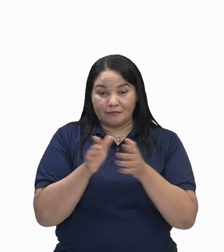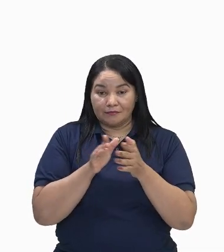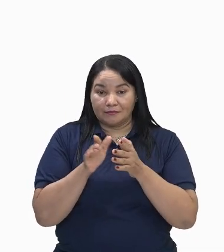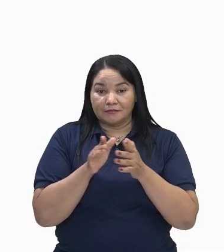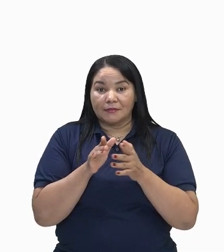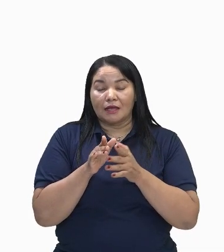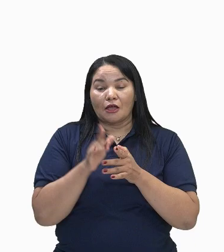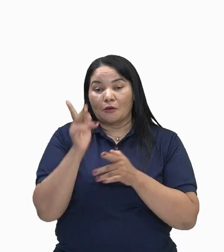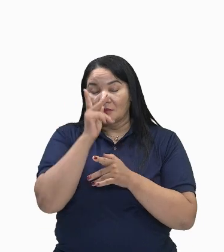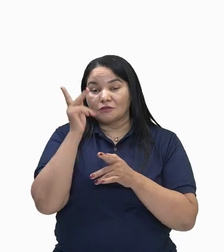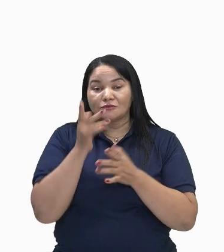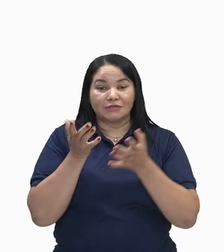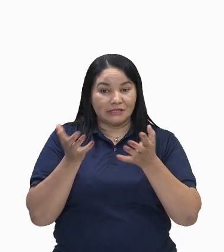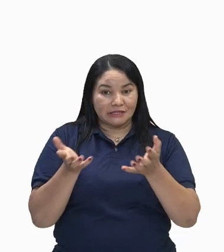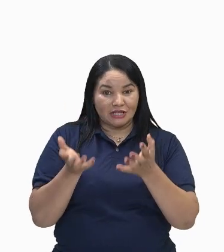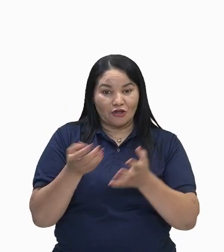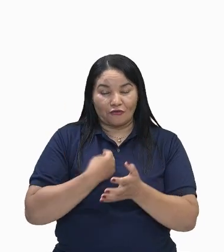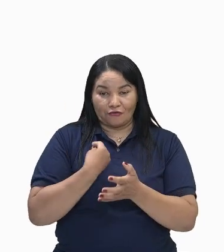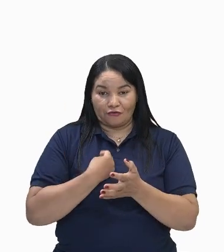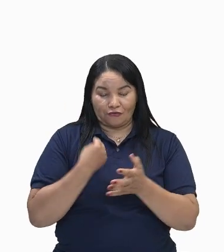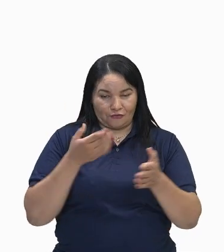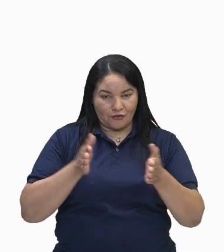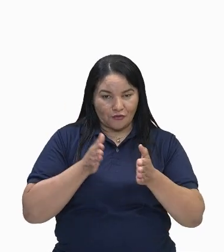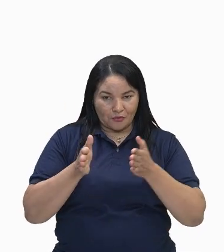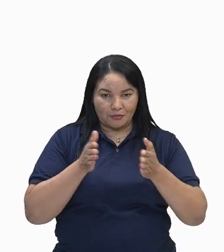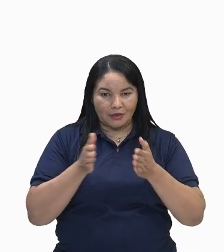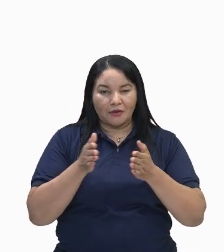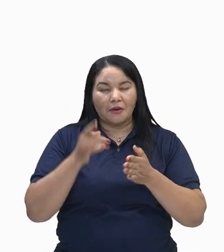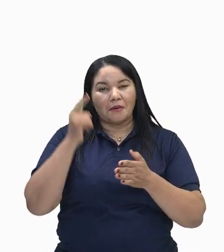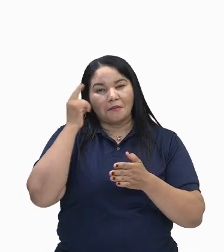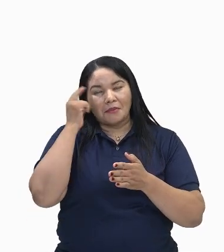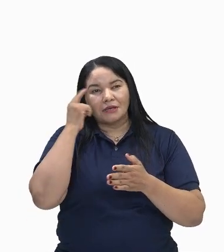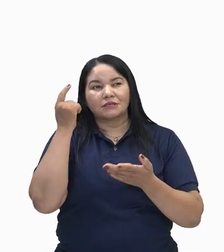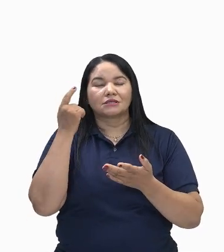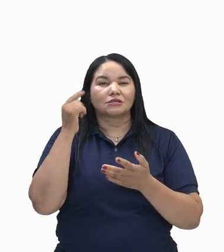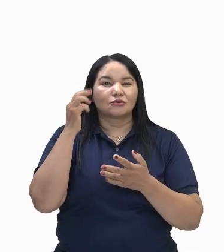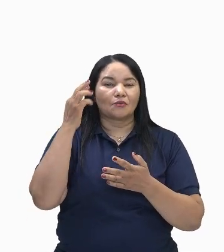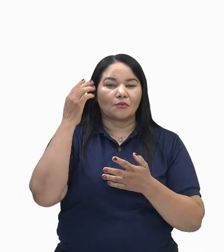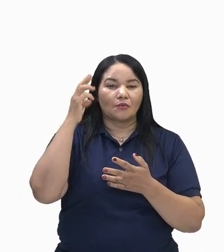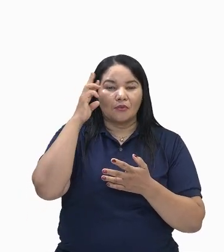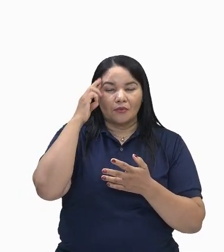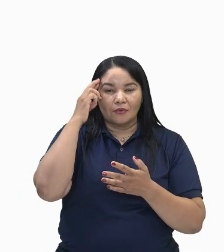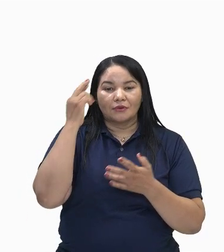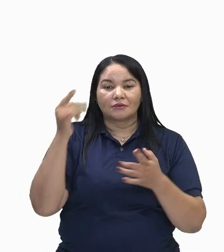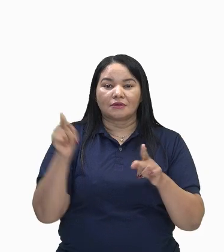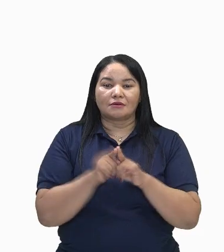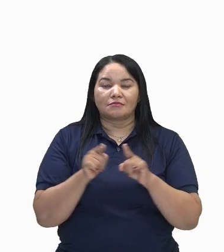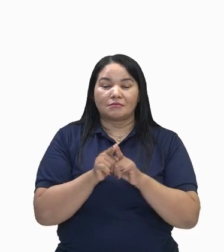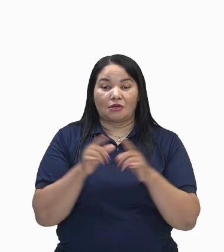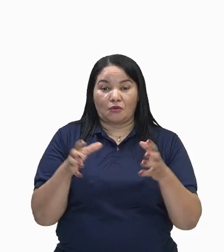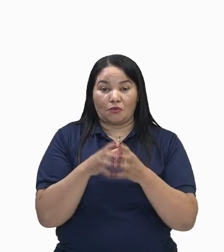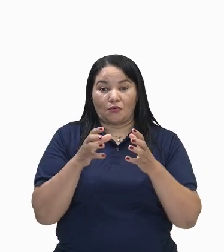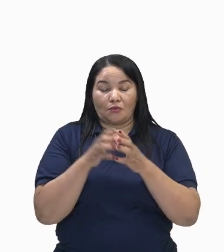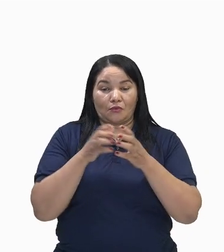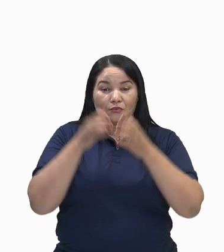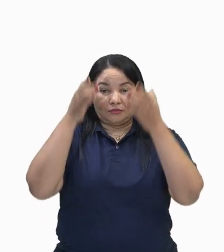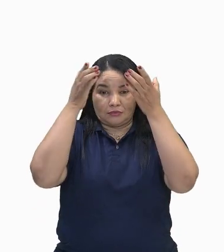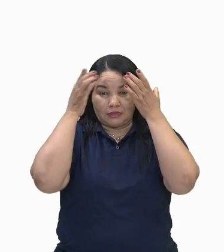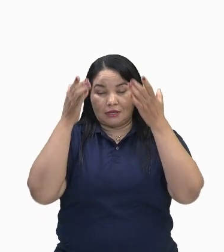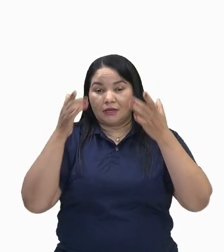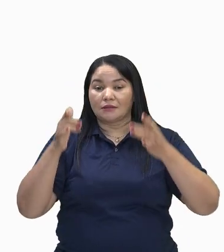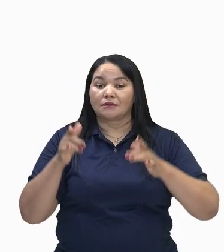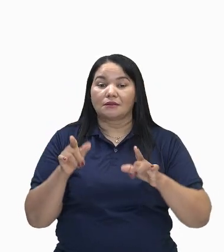as pessoas que estavam vivendo nesse período, pensadores, as pessoas da burguesia, aquelas pessoas